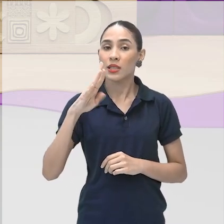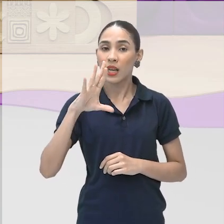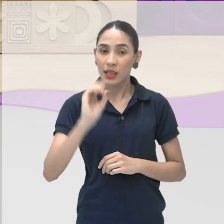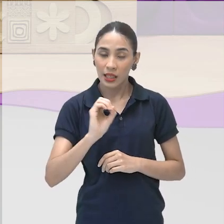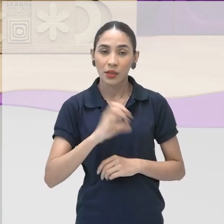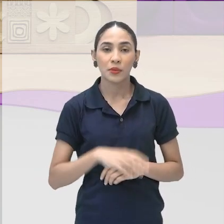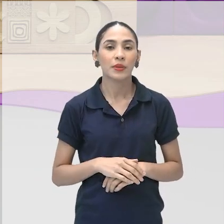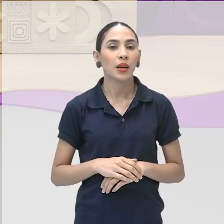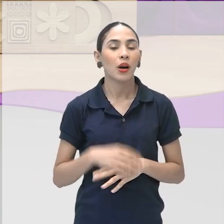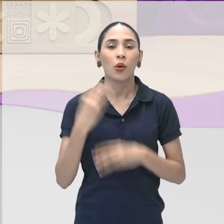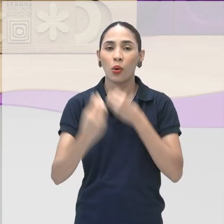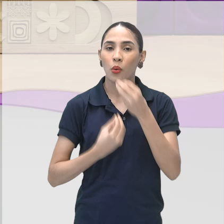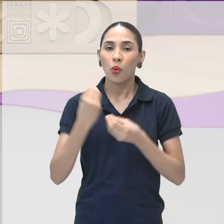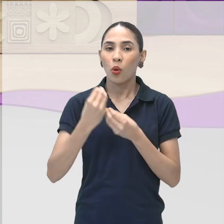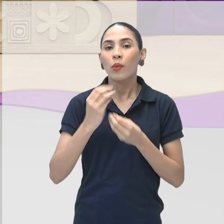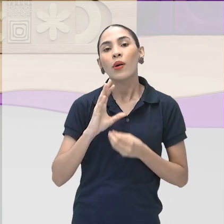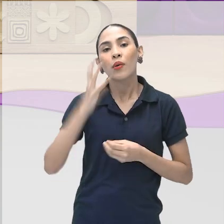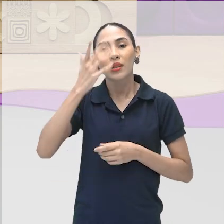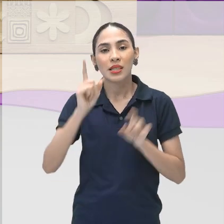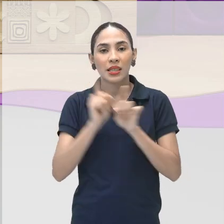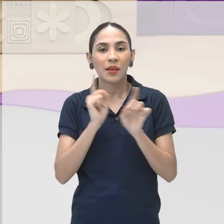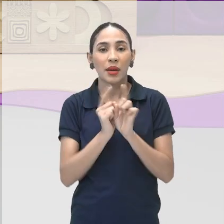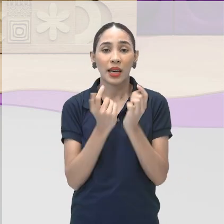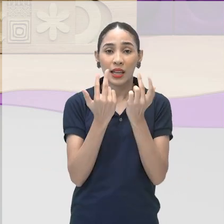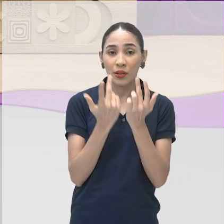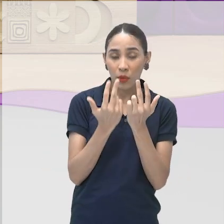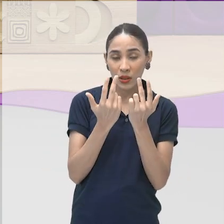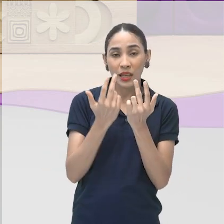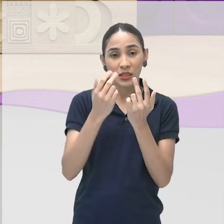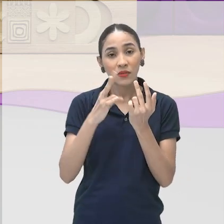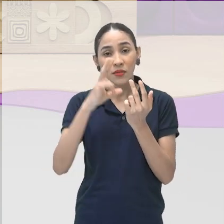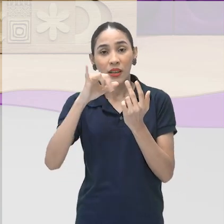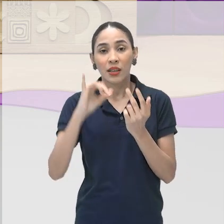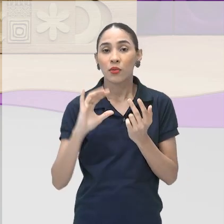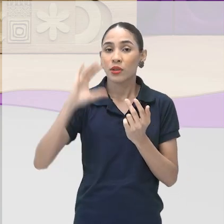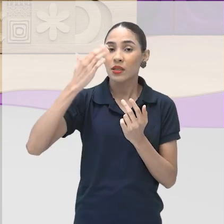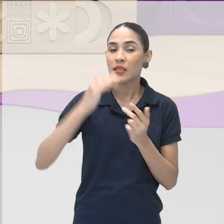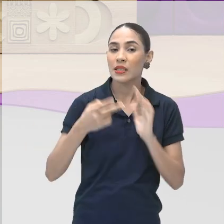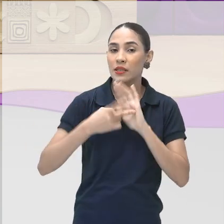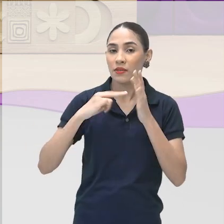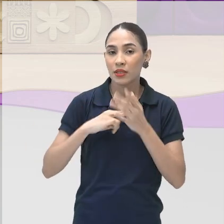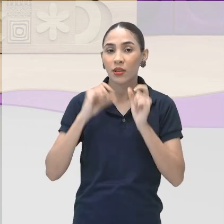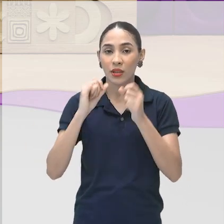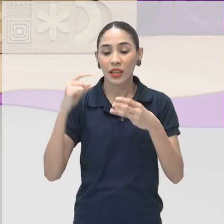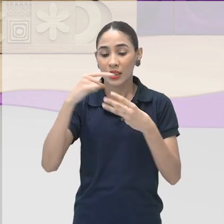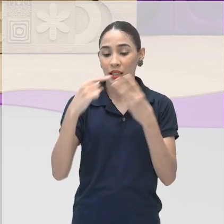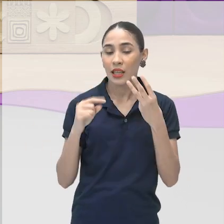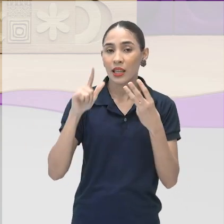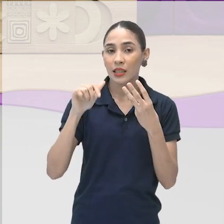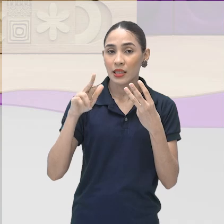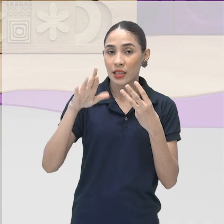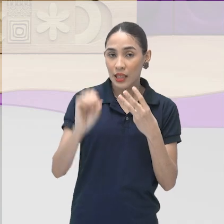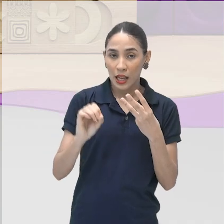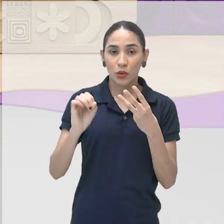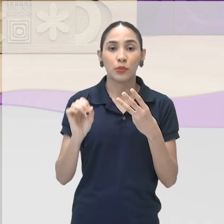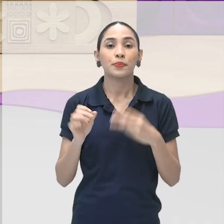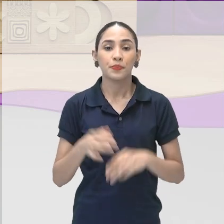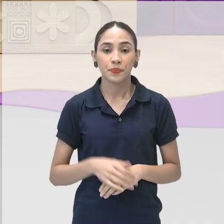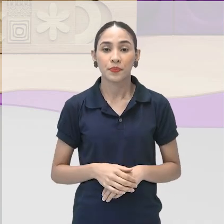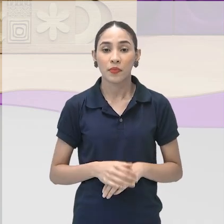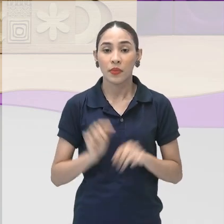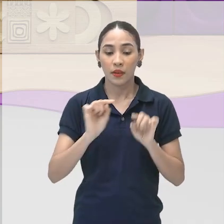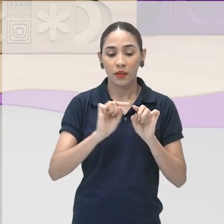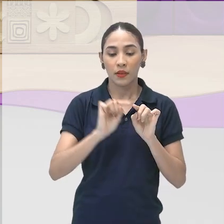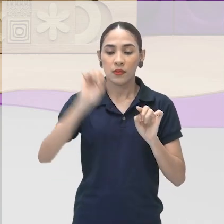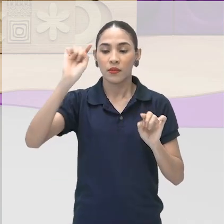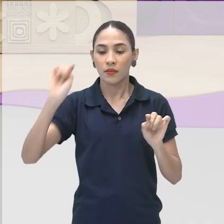né? Quando isso acontecer, quando essa igualdade acontecer, significa que esses 3 lados do triângulo, no